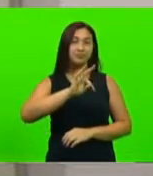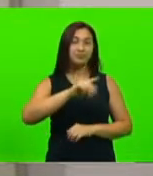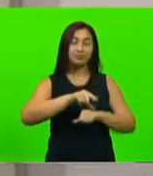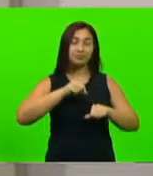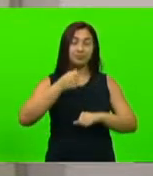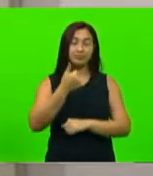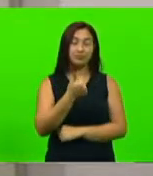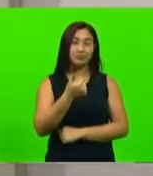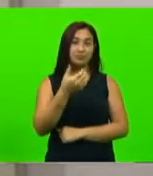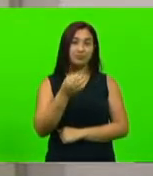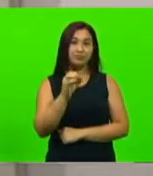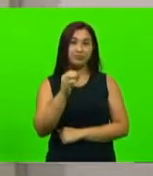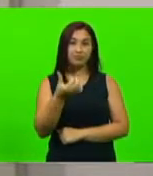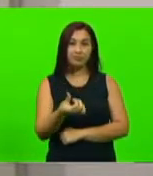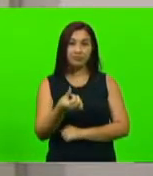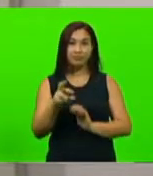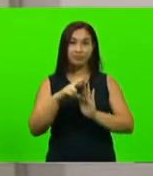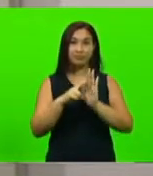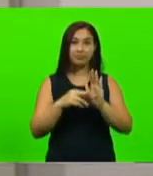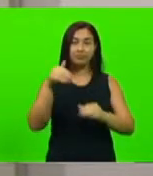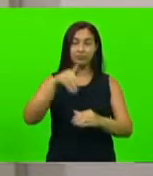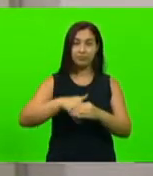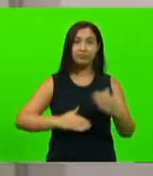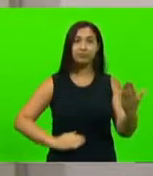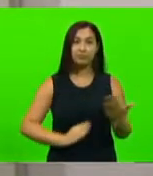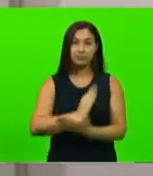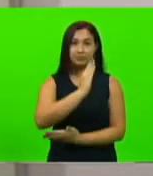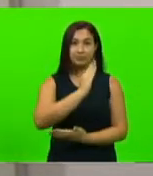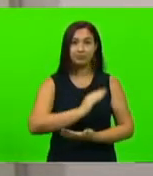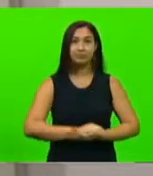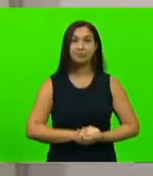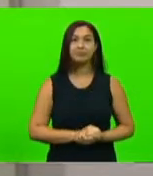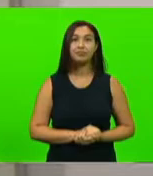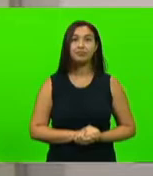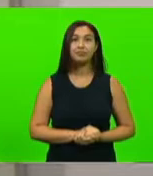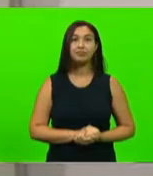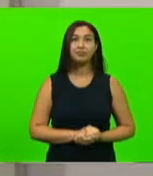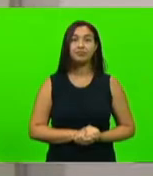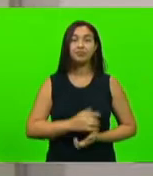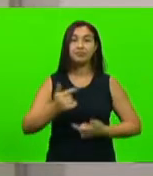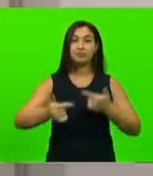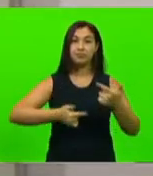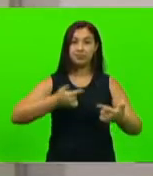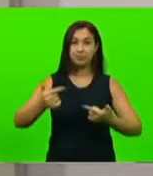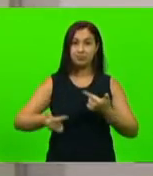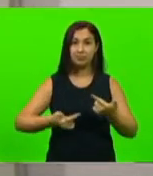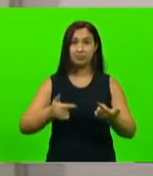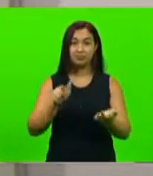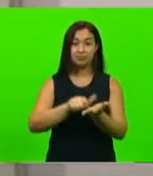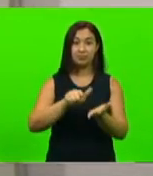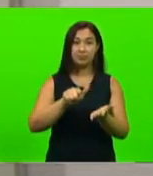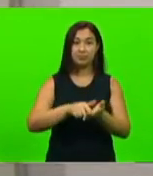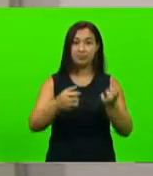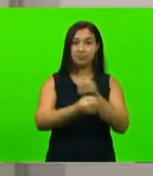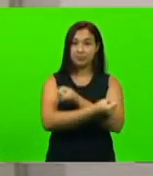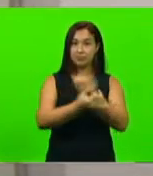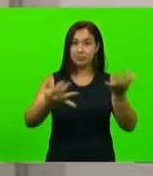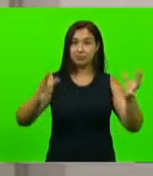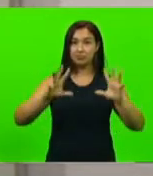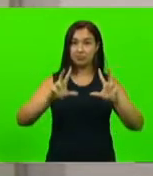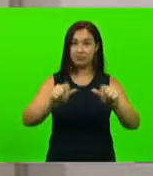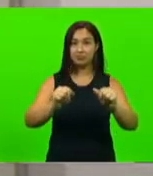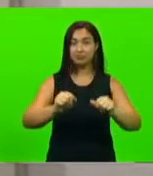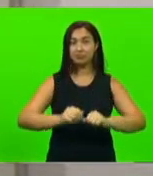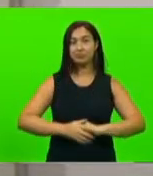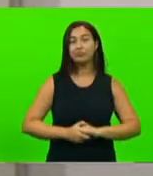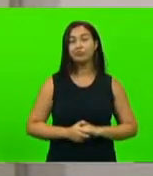do regimento interno, o senhor presidente deu-a por aprovada. Expediente. O senhor presidente solicitou que se procedesse à